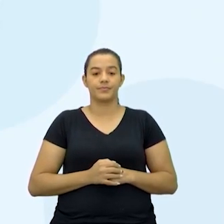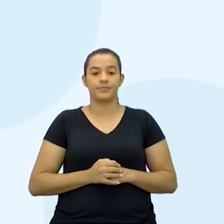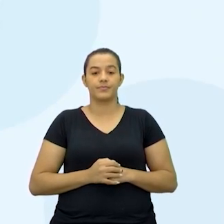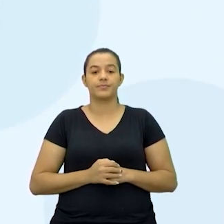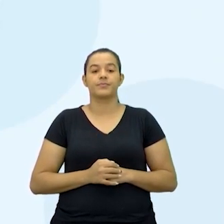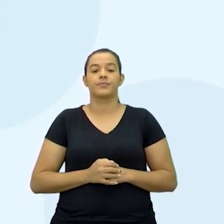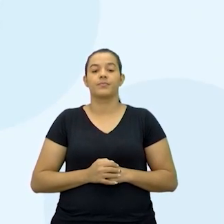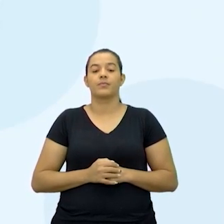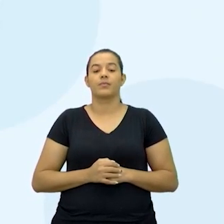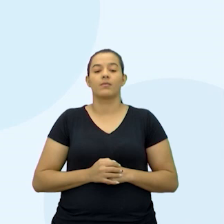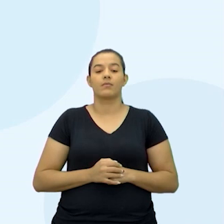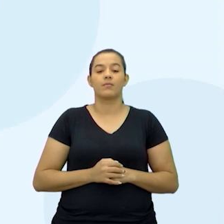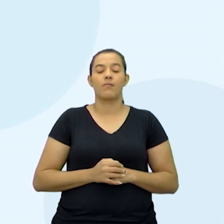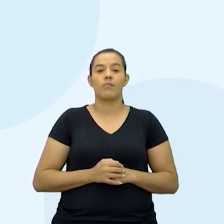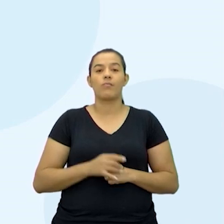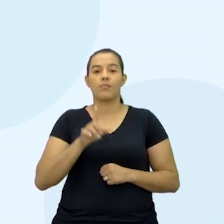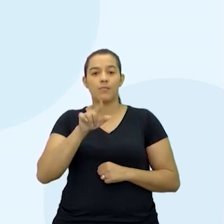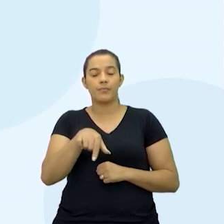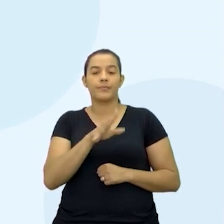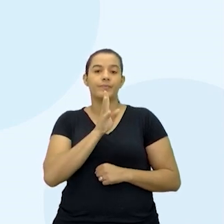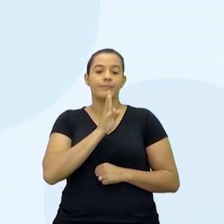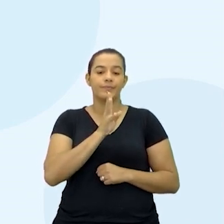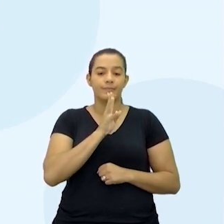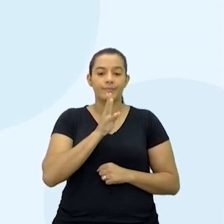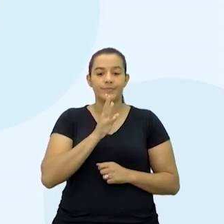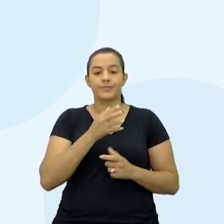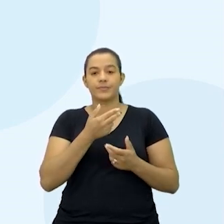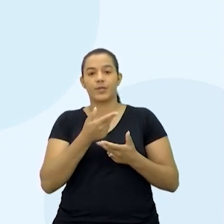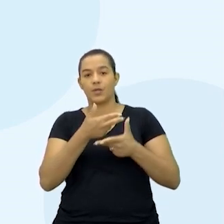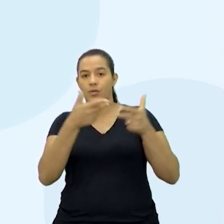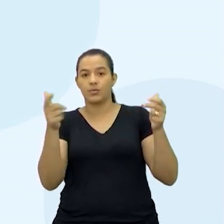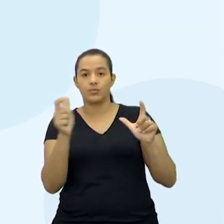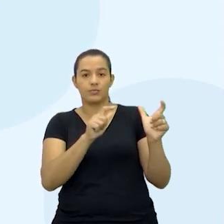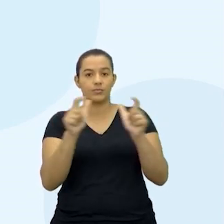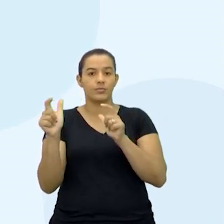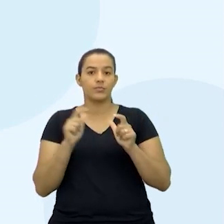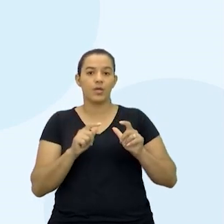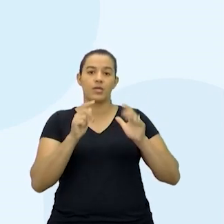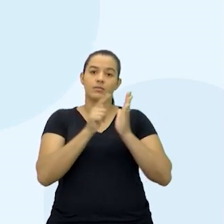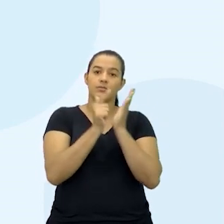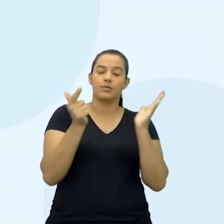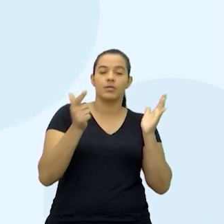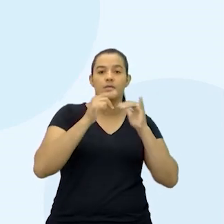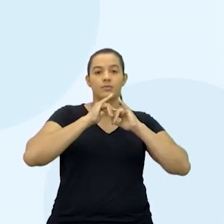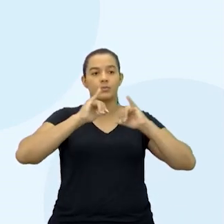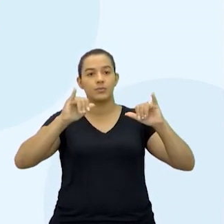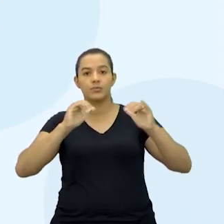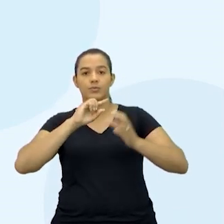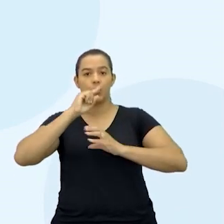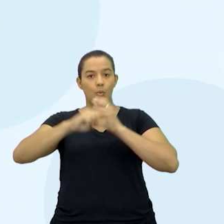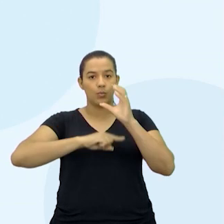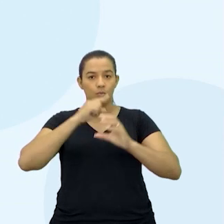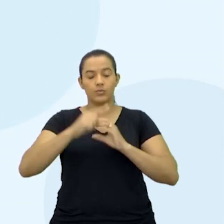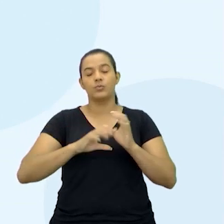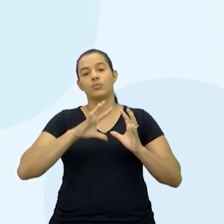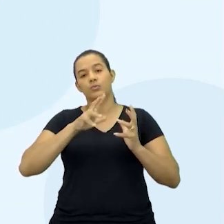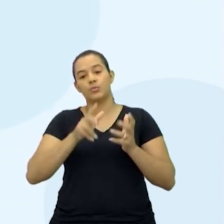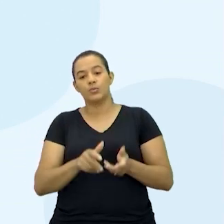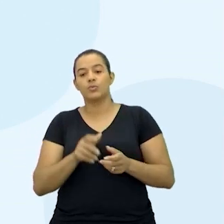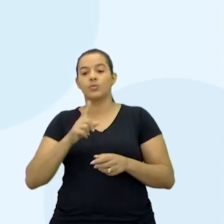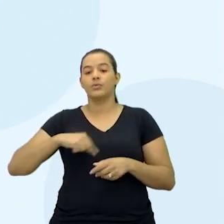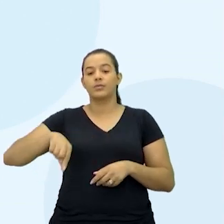Objetivo da nossa aula de hoje: conhecer veículos de imprensa do mundo e nos sensibilizar em relação à